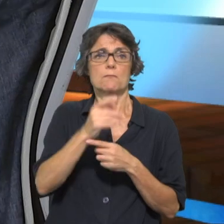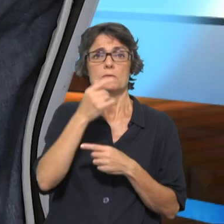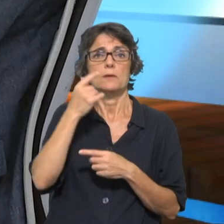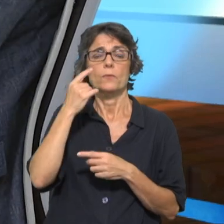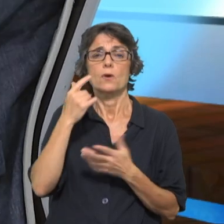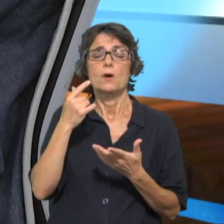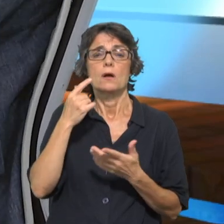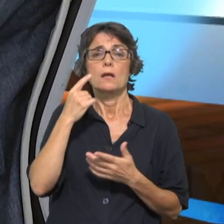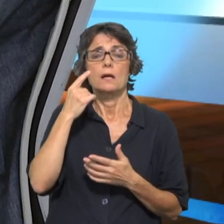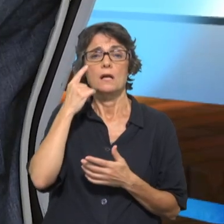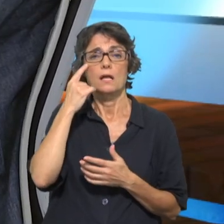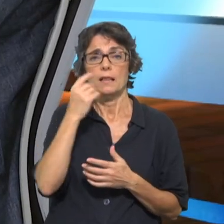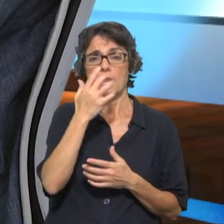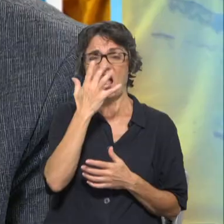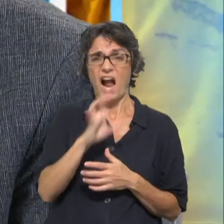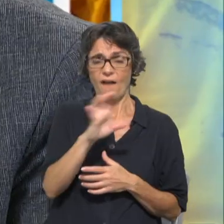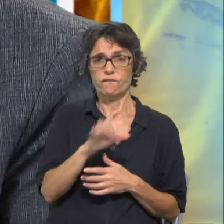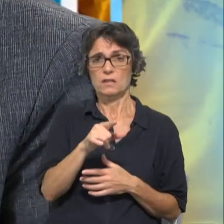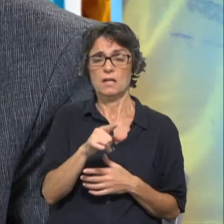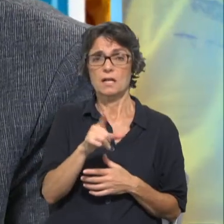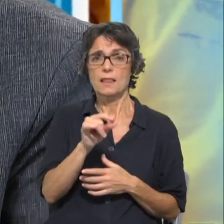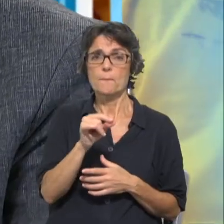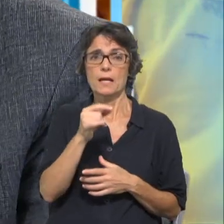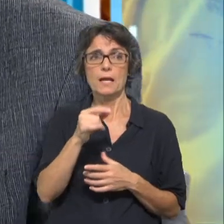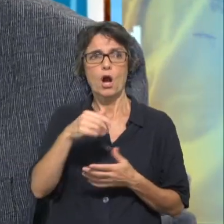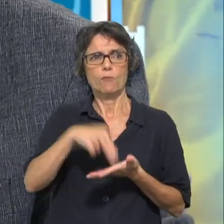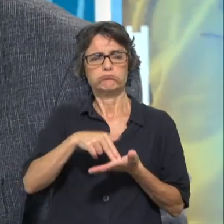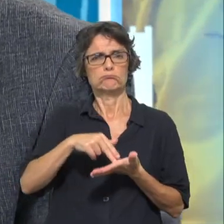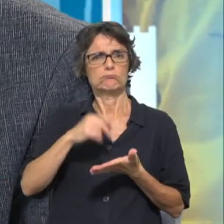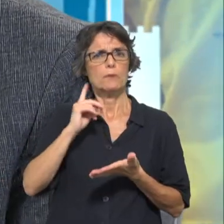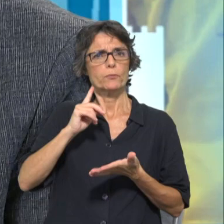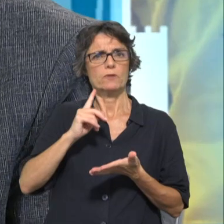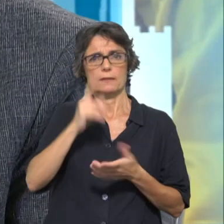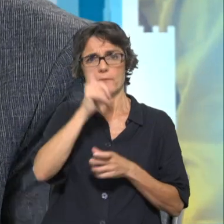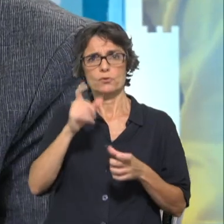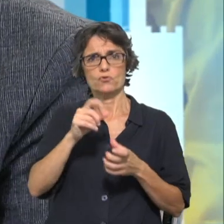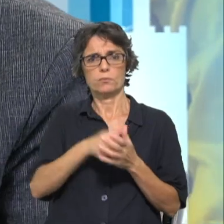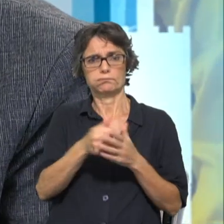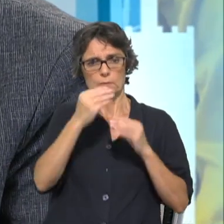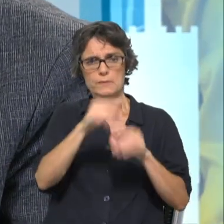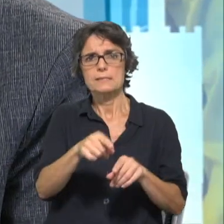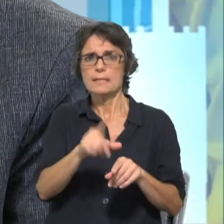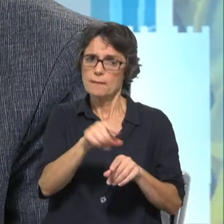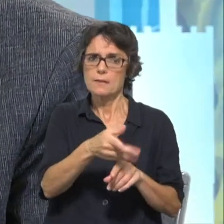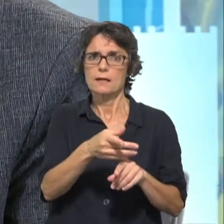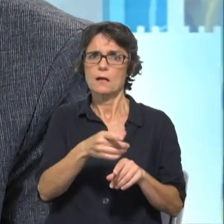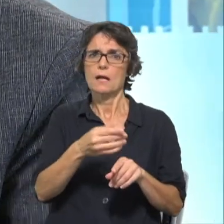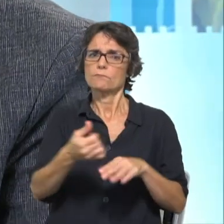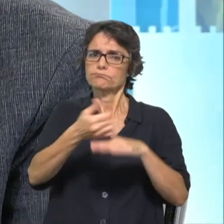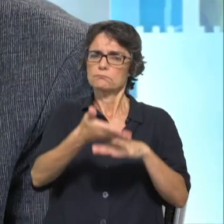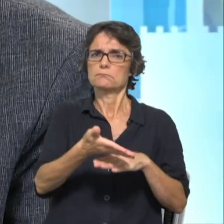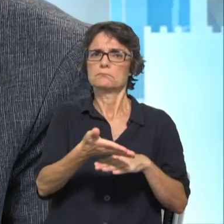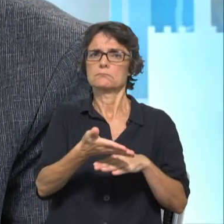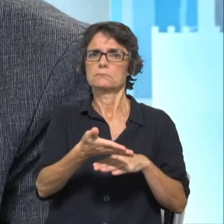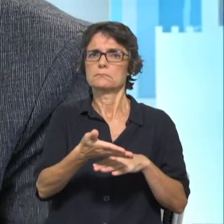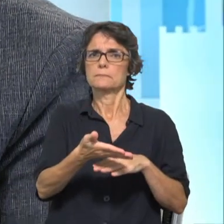Catequistas, que muitas vezes são os responsáveis máximos pela comunidade. Portanto, há todo um trabalho que está a ser feito, que tem sido analisado e que seguramente vai